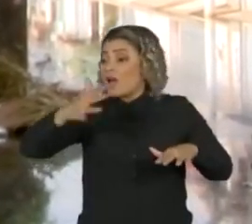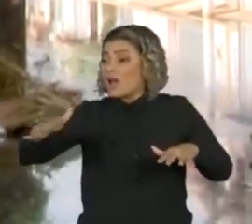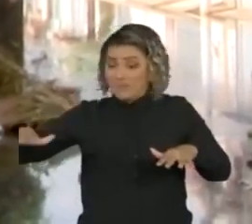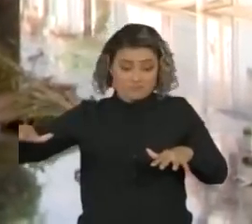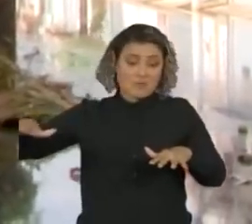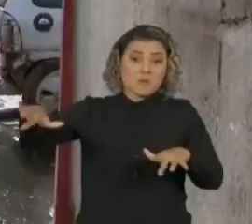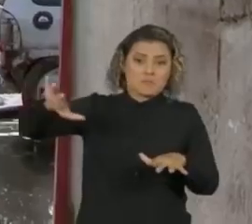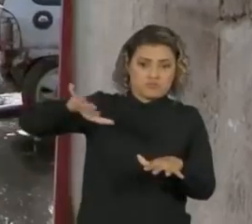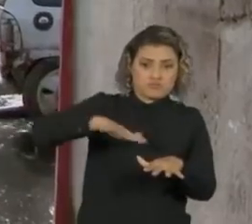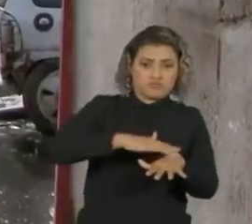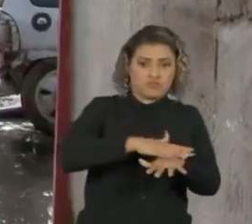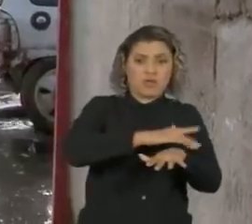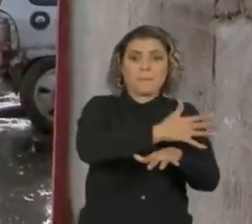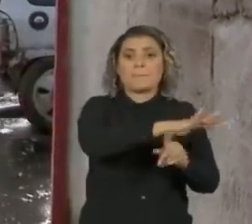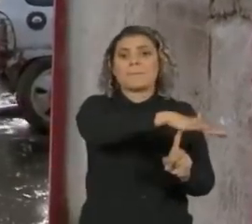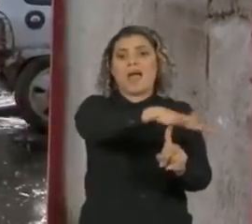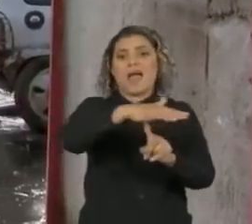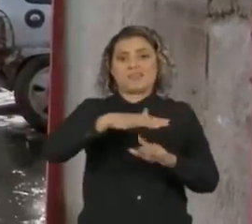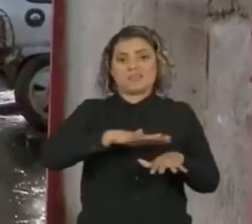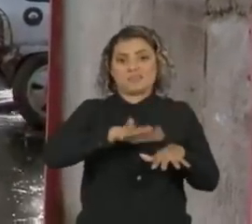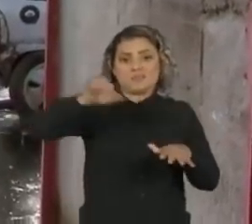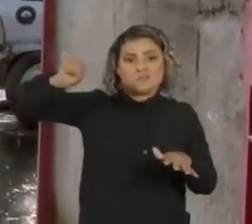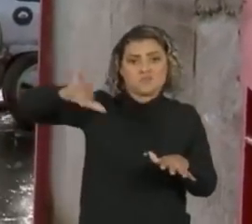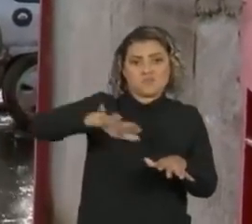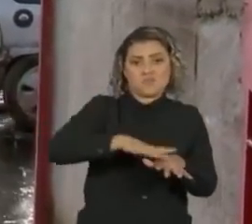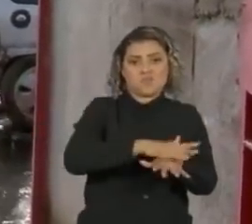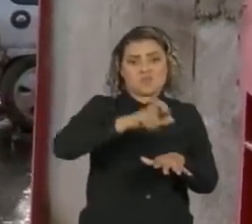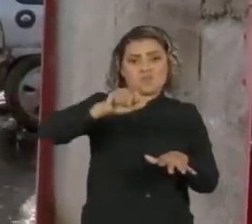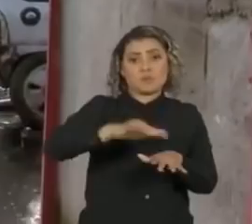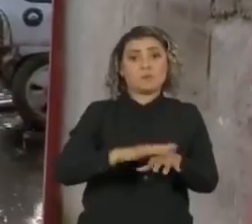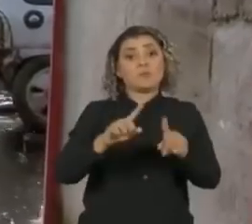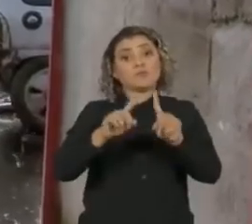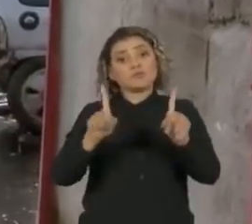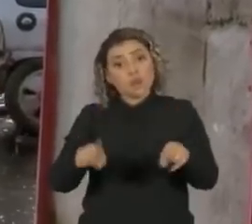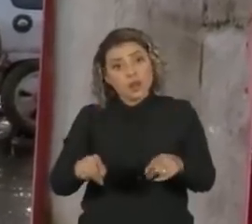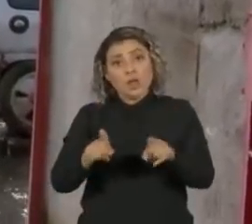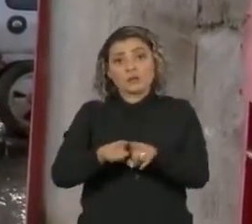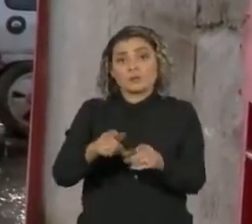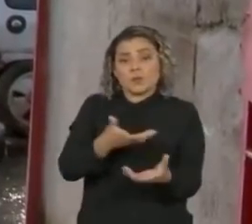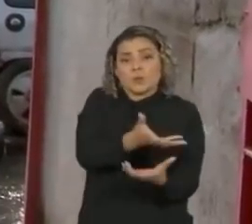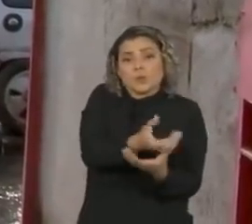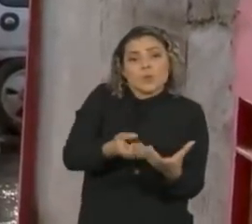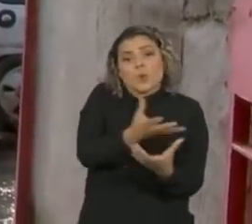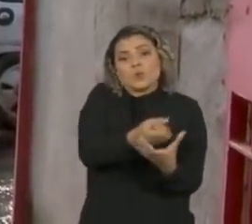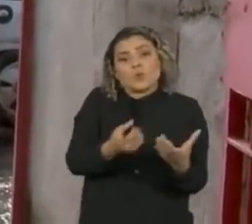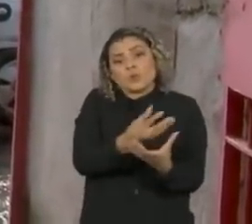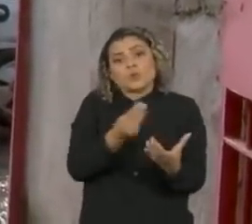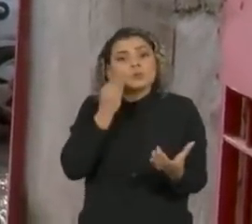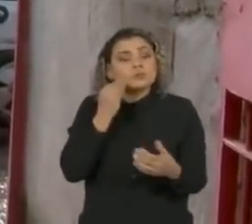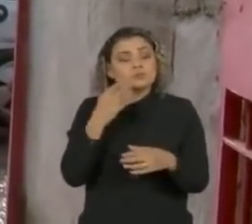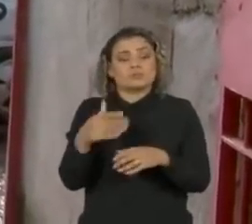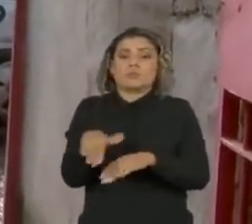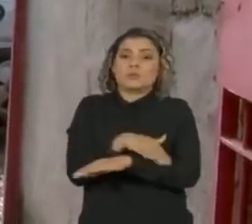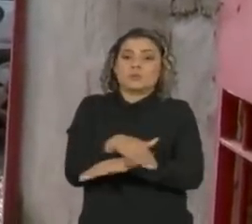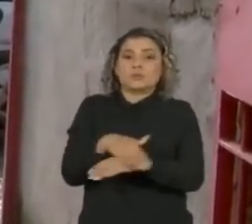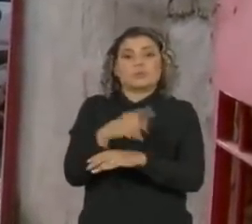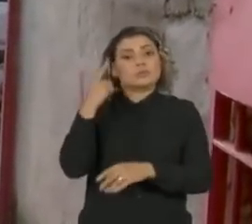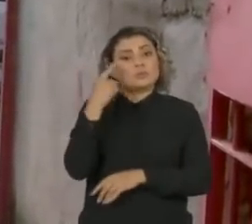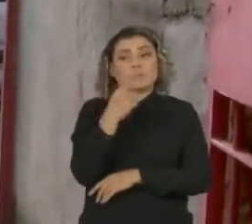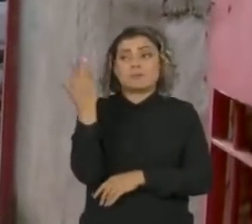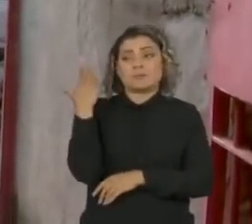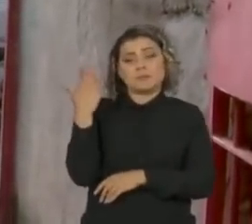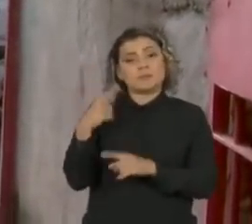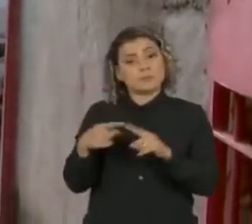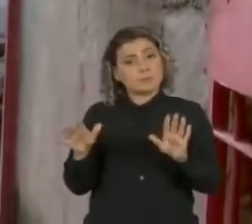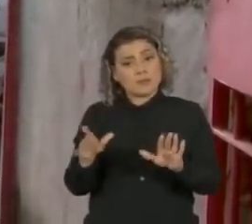ela fica do lado de cá. A Prefeitura de São Paulo mantém funcionários e bombas de drenagem nas ruas desde a semana passada. Mas é